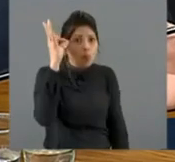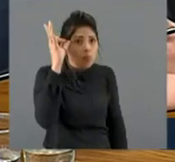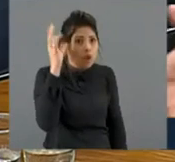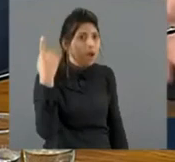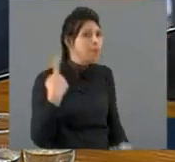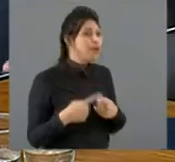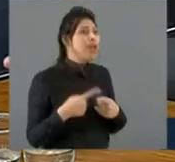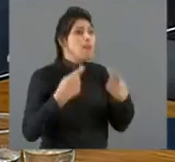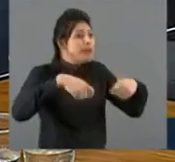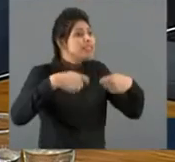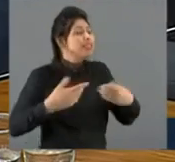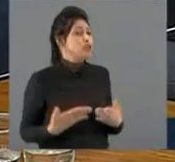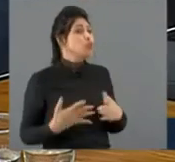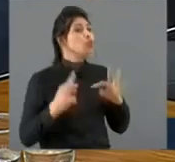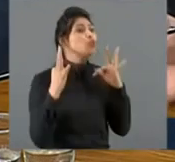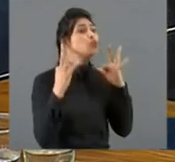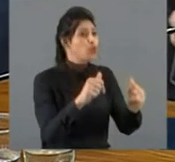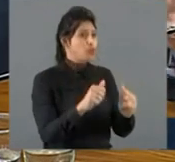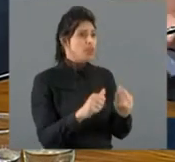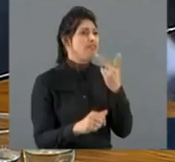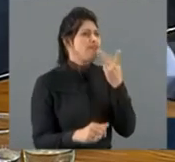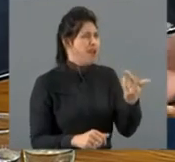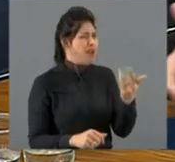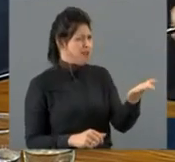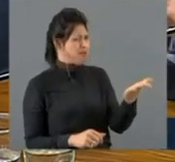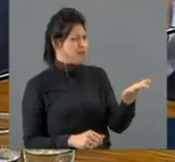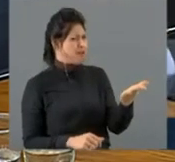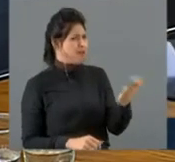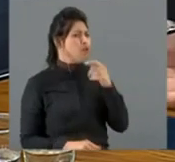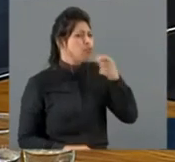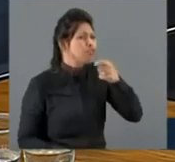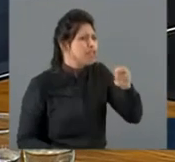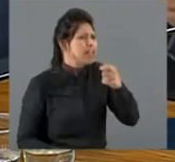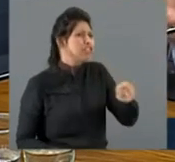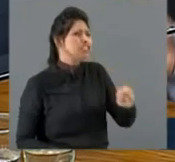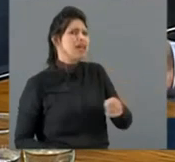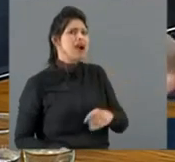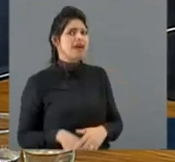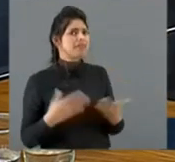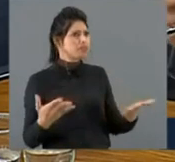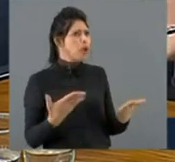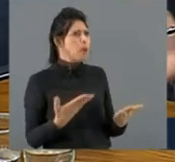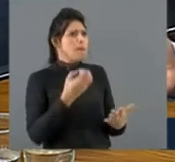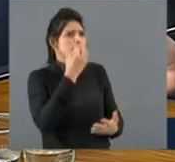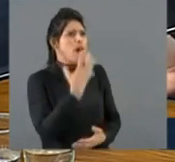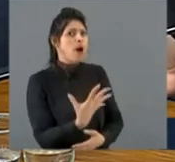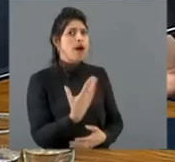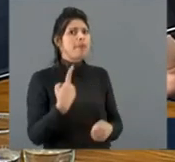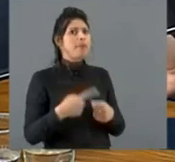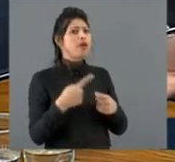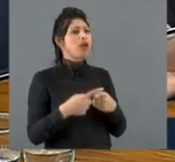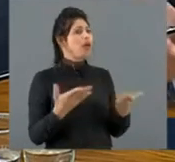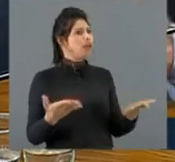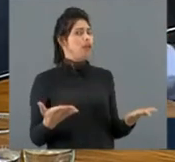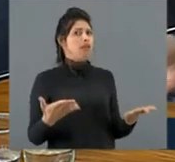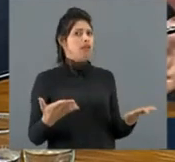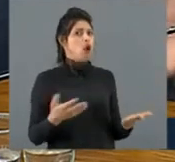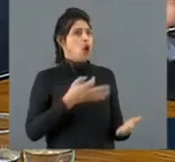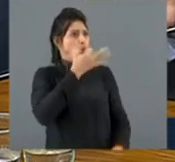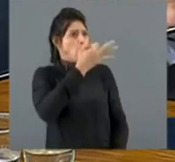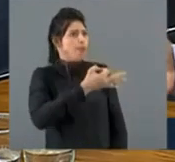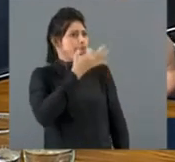porque tudo o que sai de um jornalista de direita, um jornalista liberal, um jornalista conservador, de manifestação, de